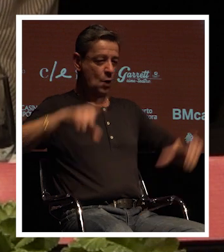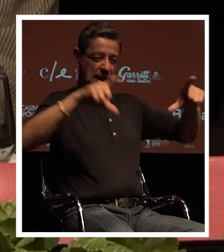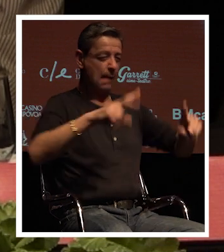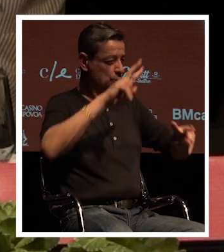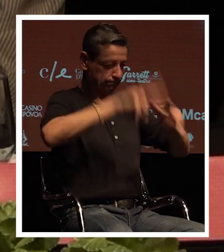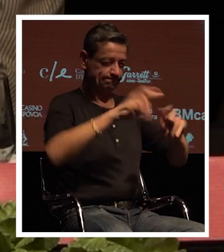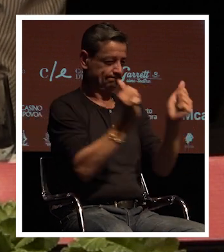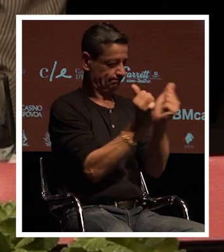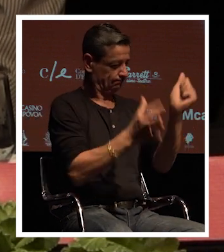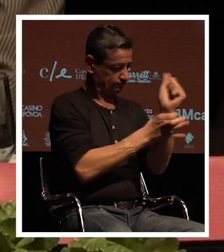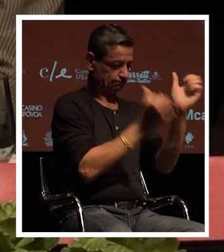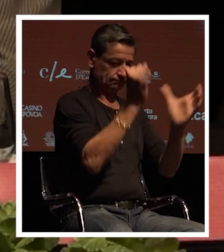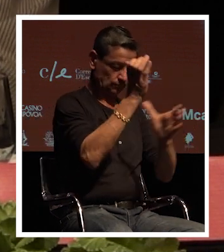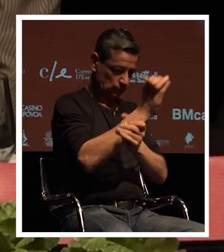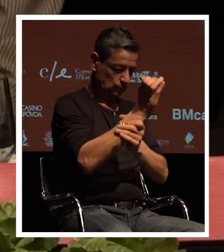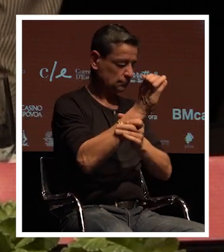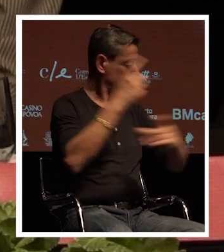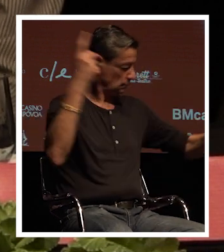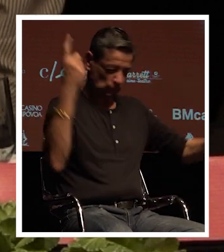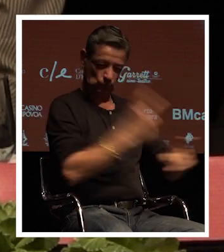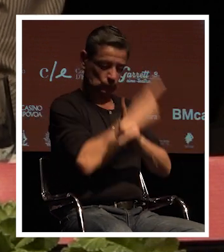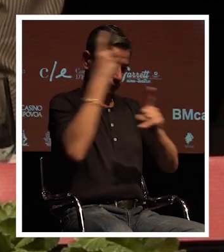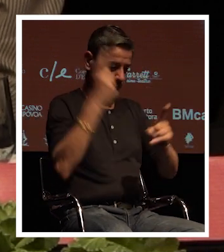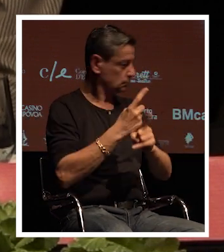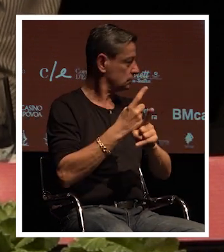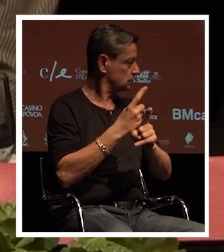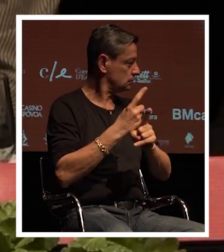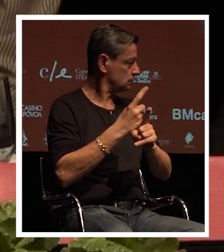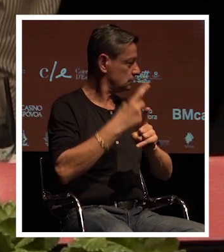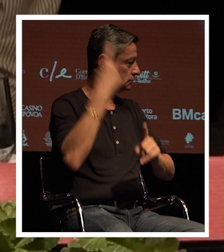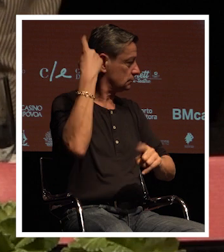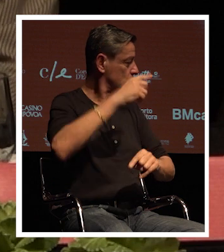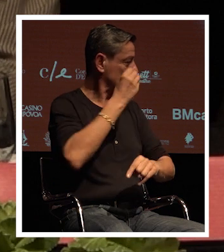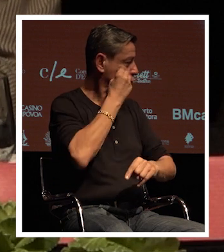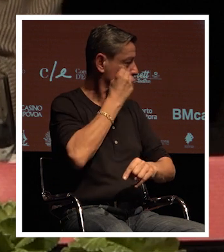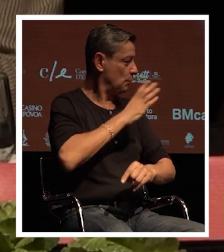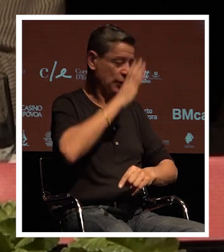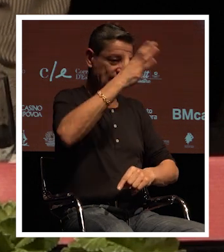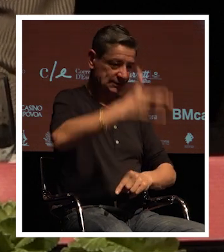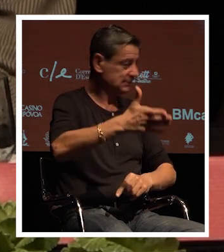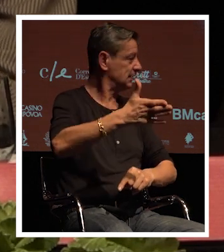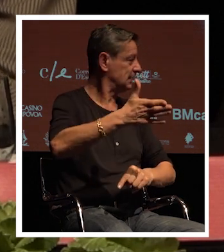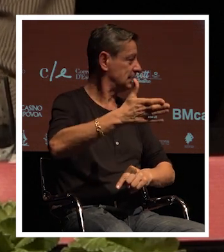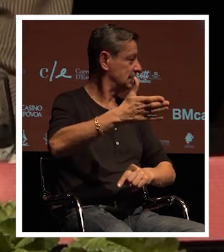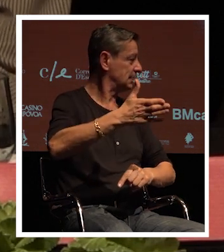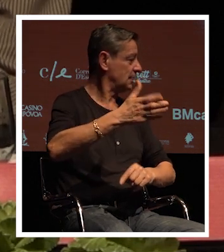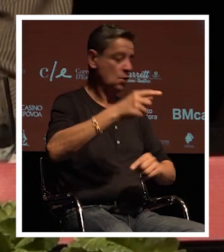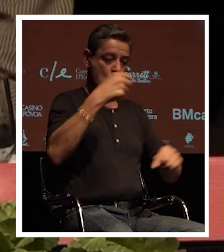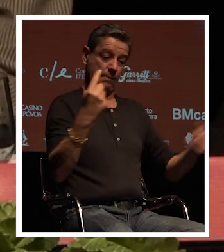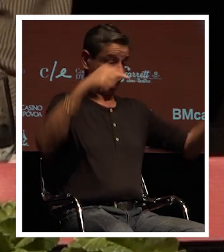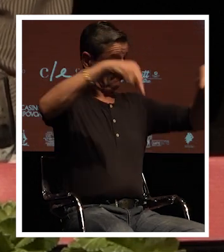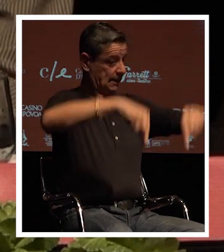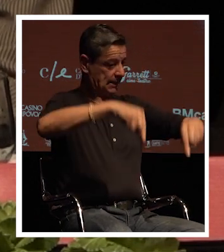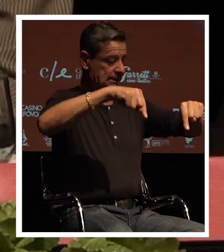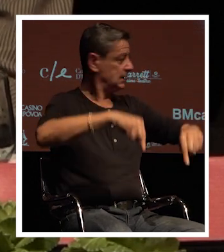concentração no deserto para as ilhas do exílio faz um contraponto com isso e portanto eh o que aqui está